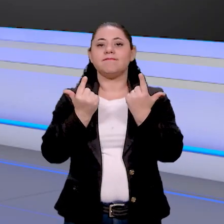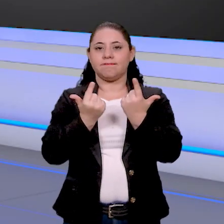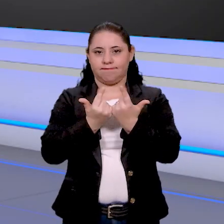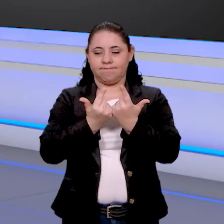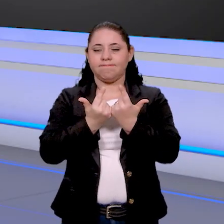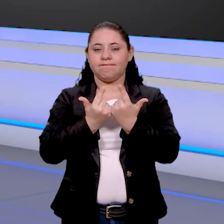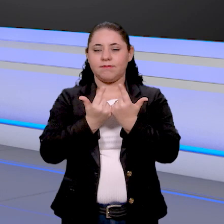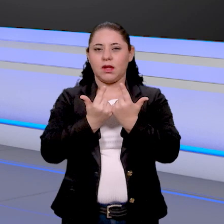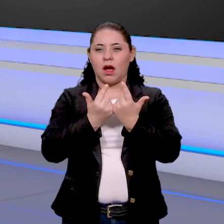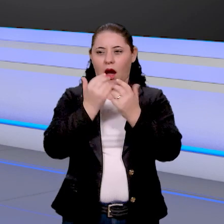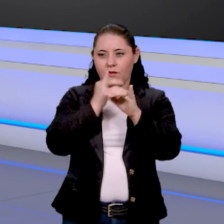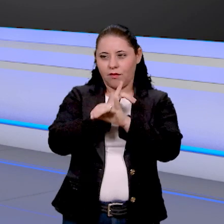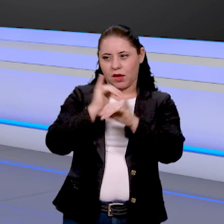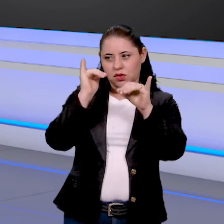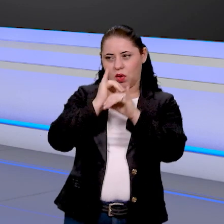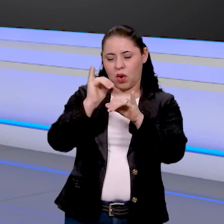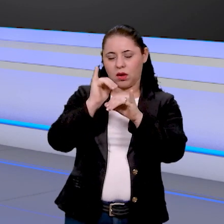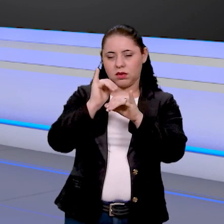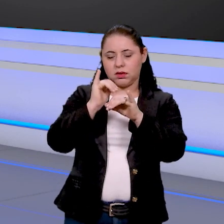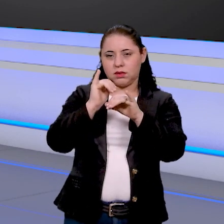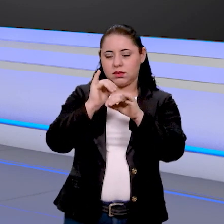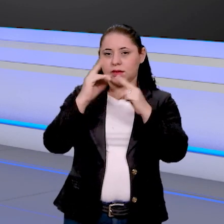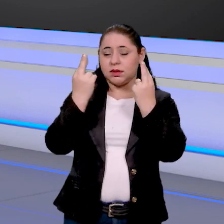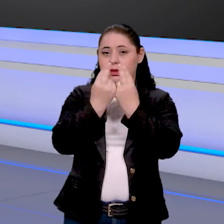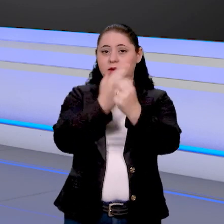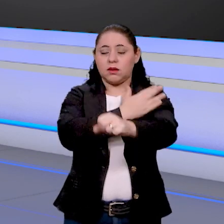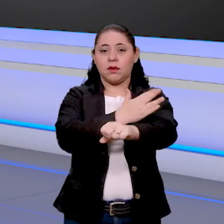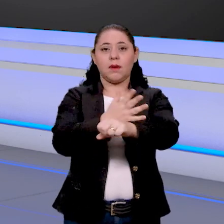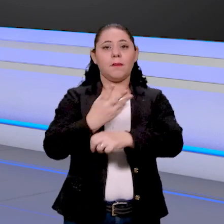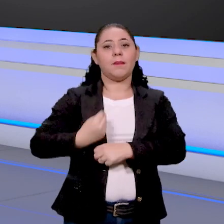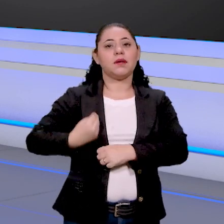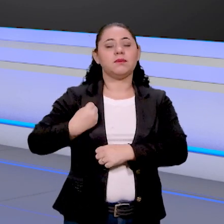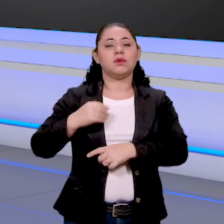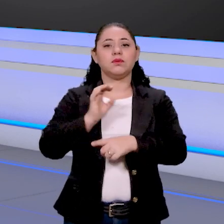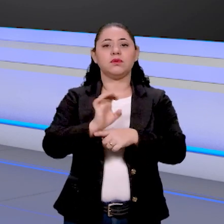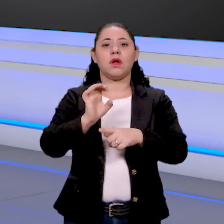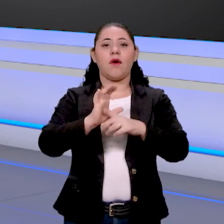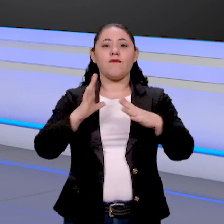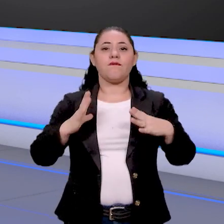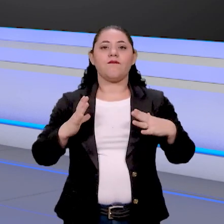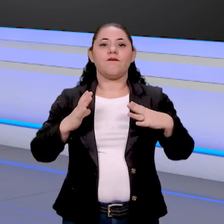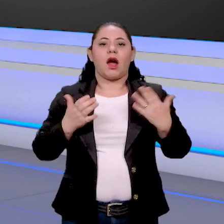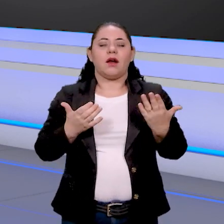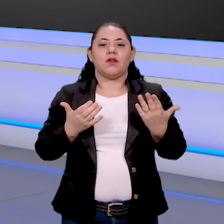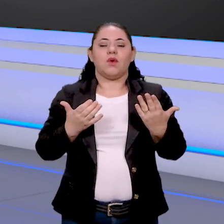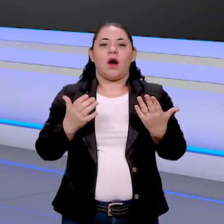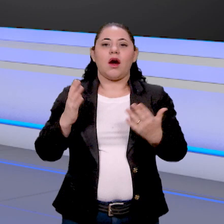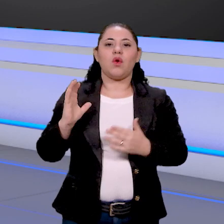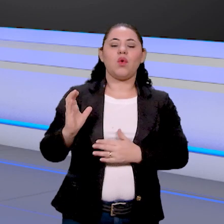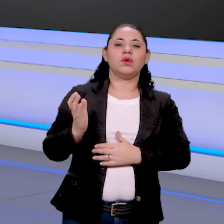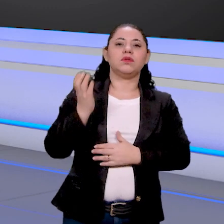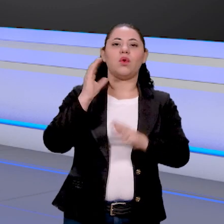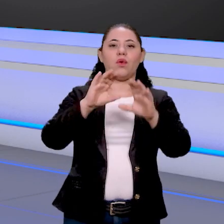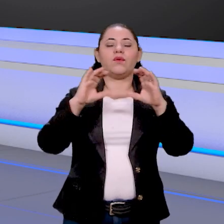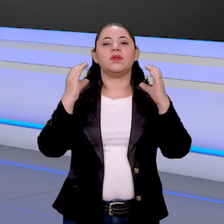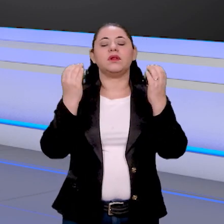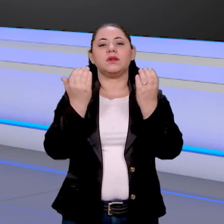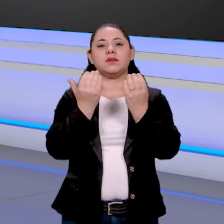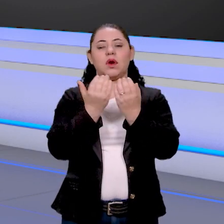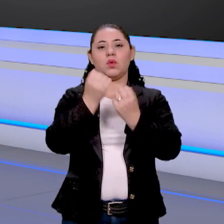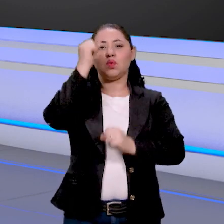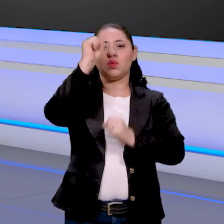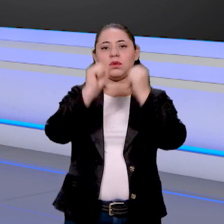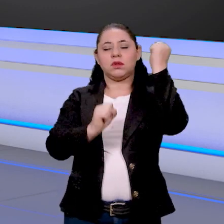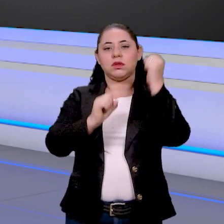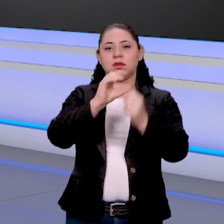do PSDB, divulgou durante a sessão plenária a participação do Estado em evento realizado pela Confederação